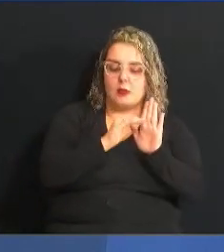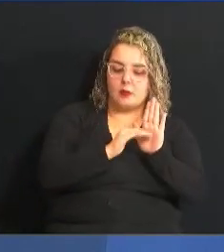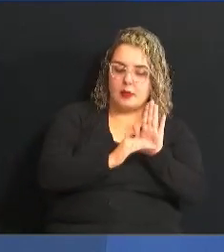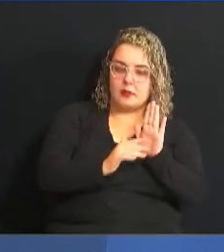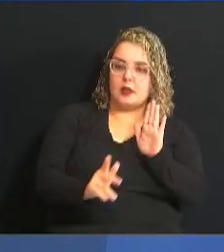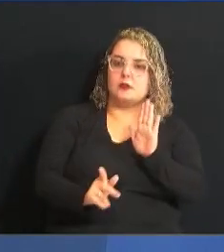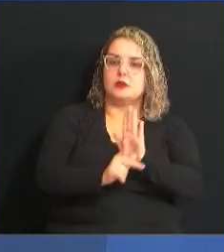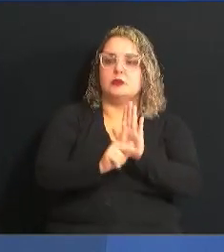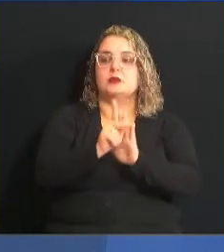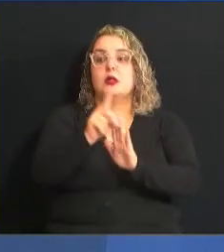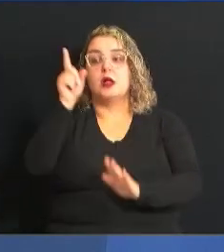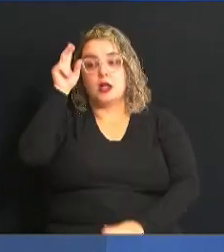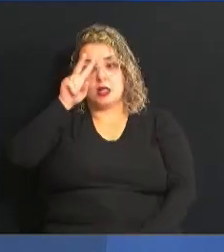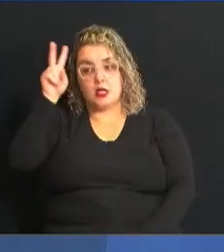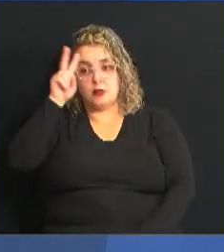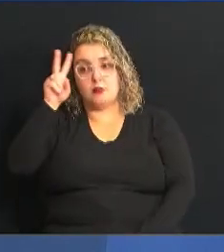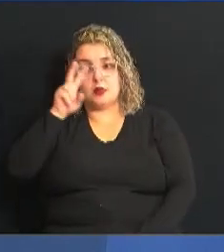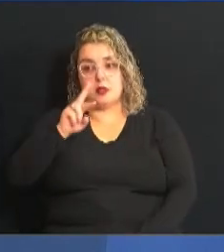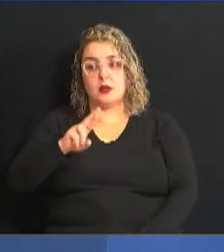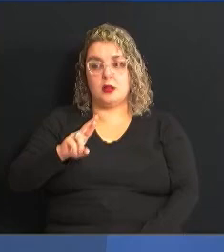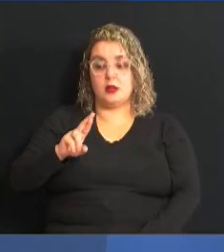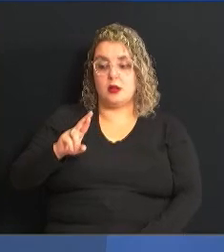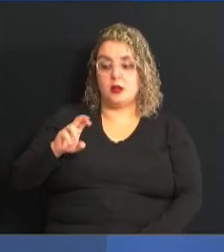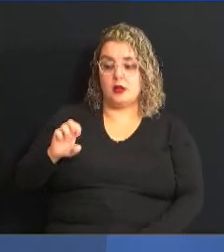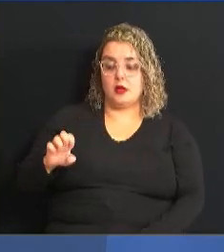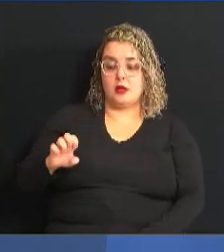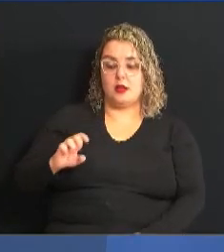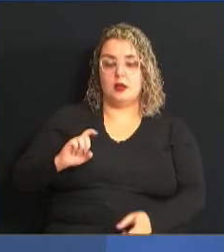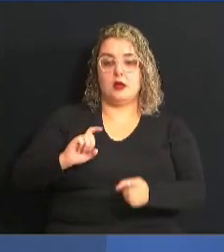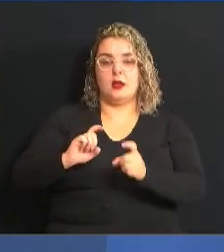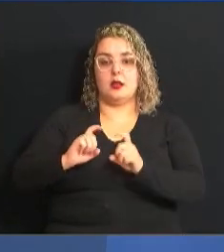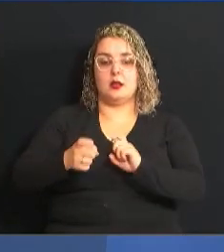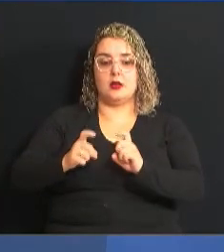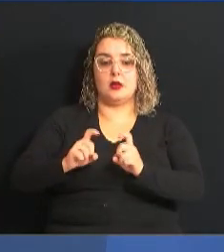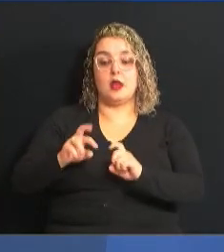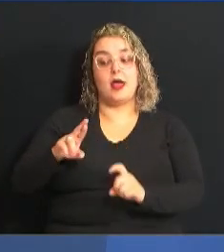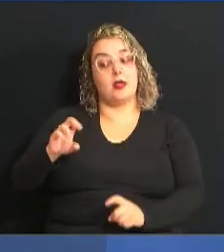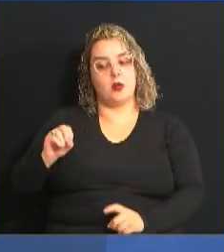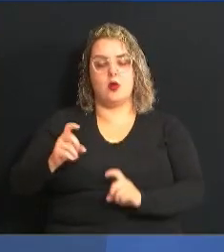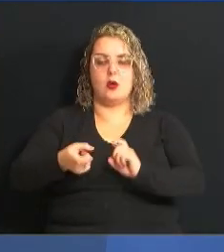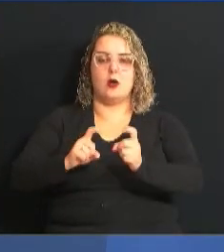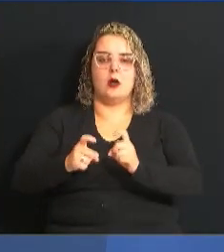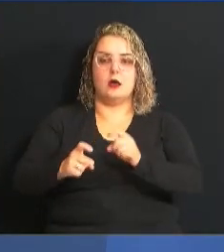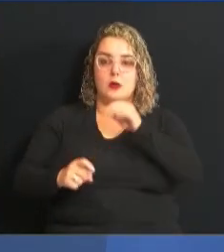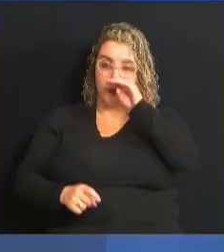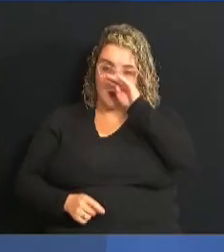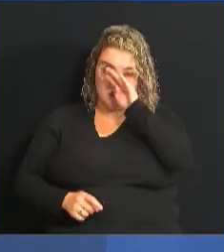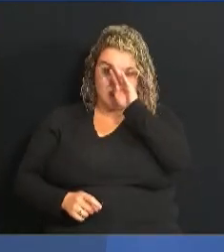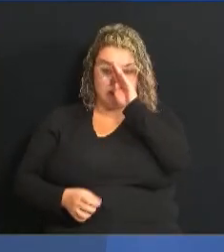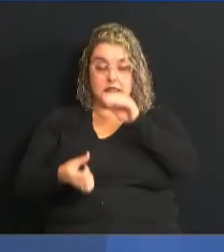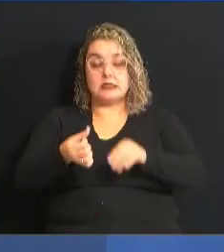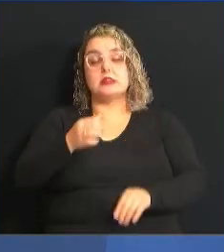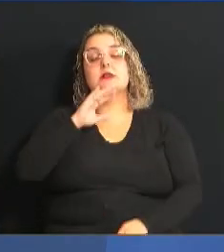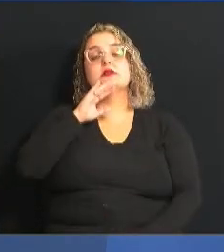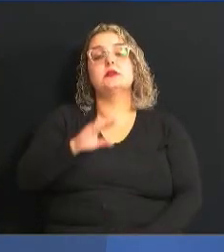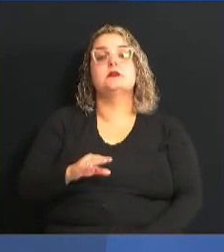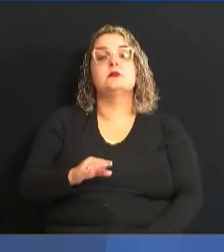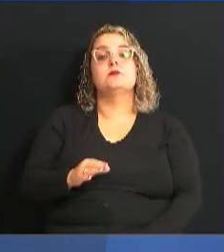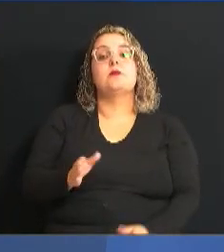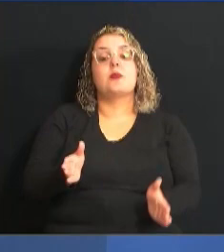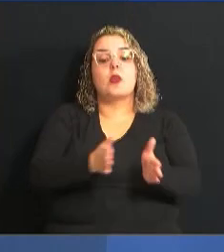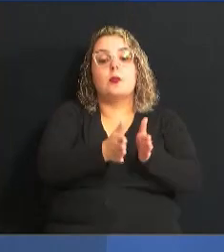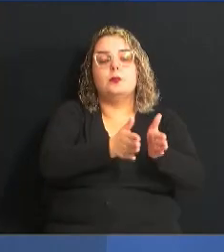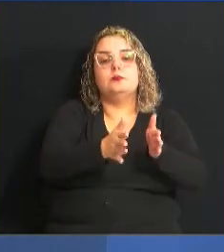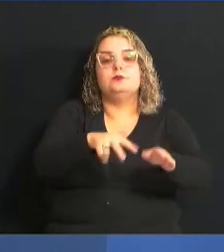que a reunião ordinária começa às 6 horas da tarde. O início, nós temos o pequeno expediente, em que os parlamentares têm um